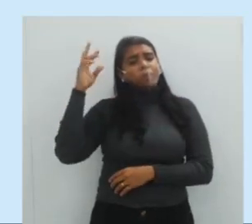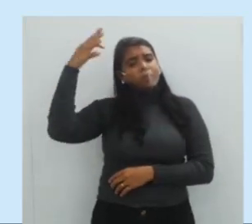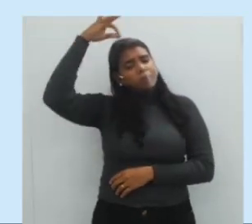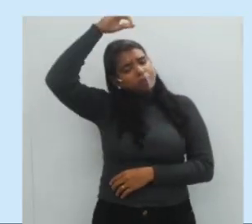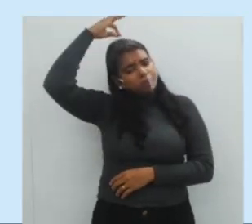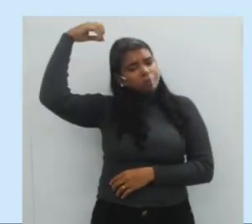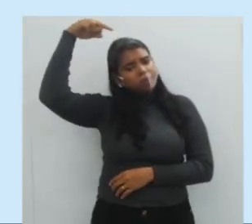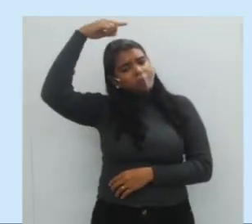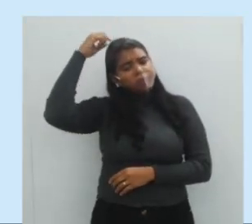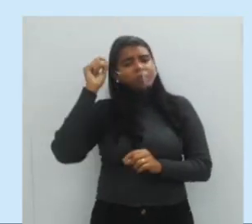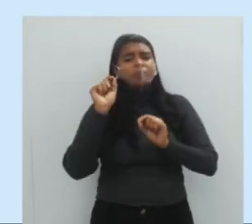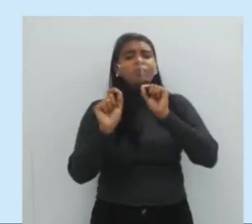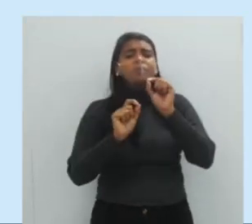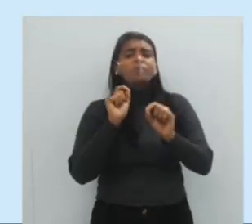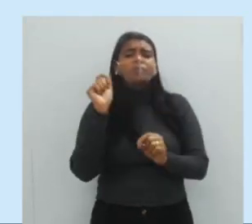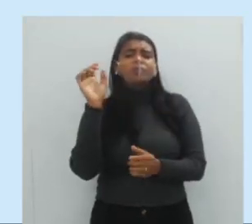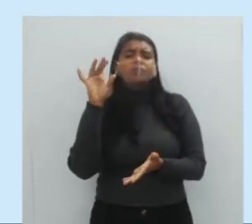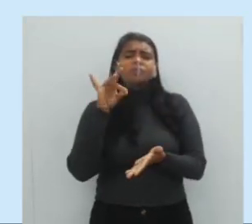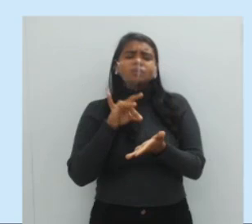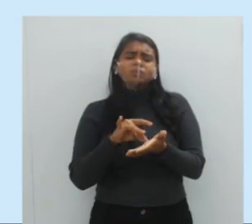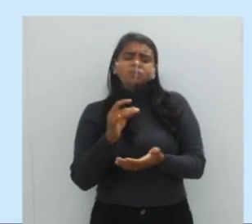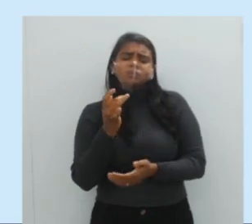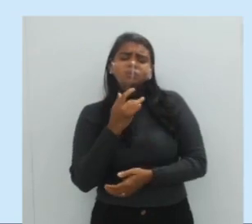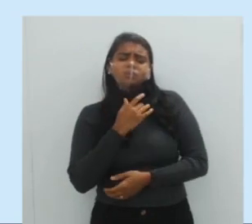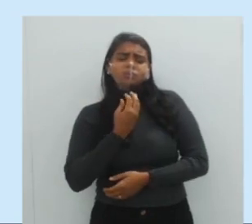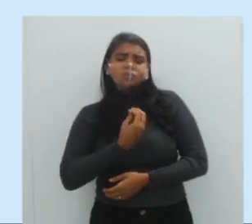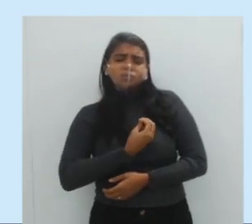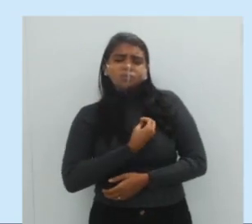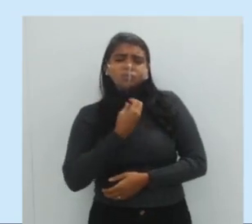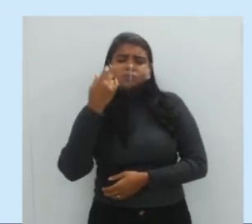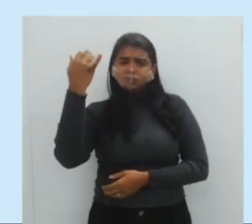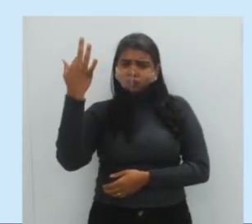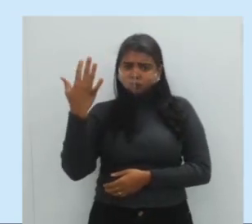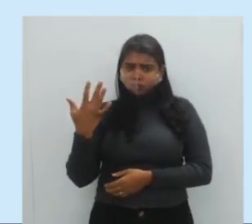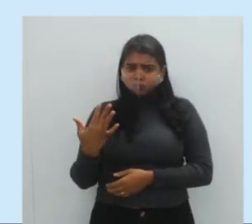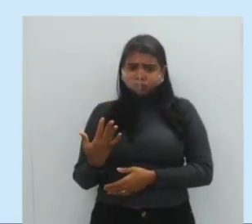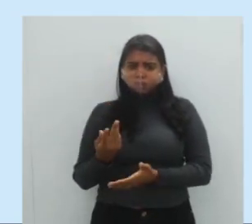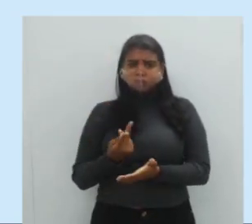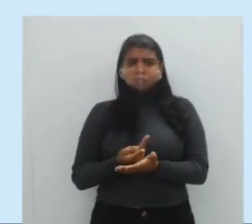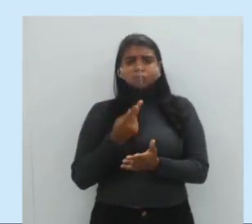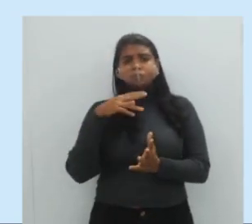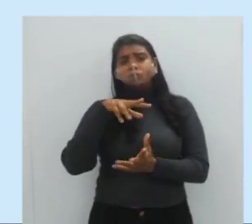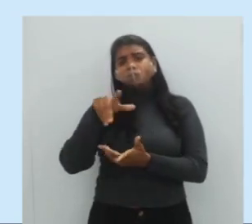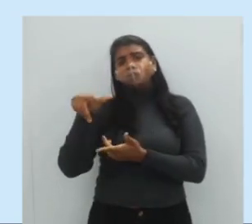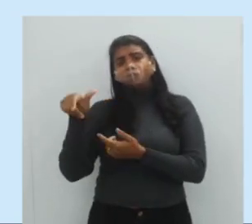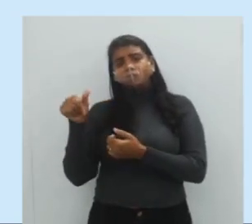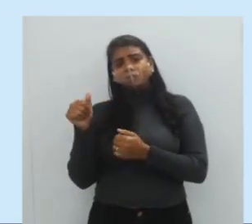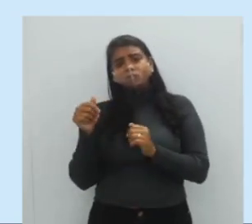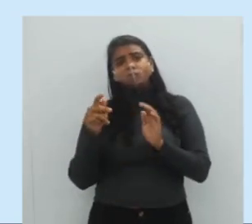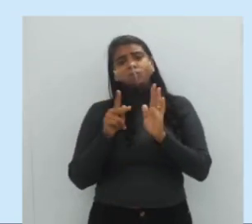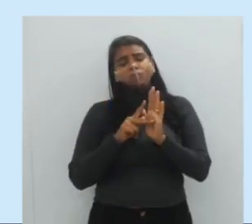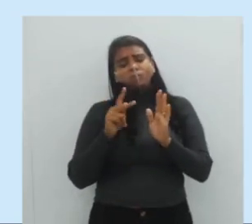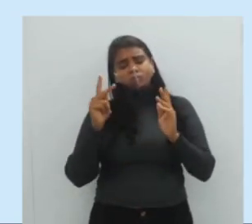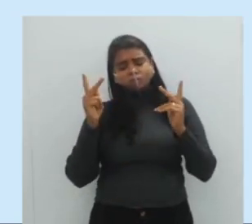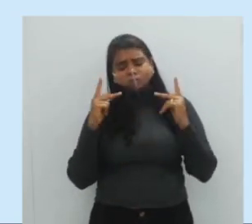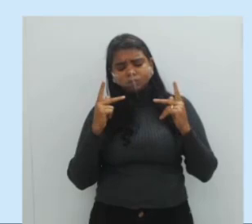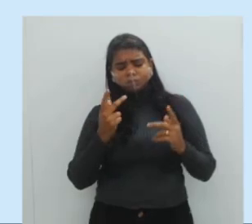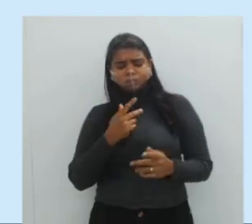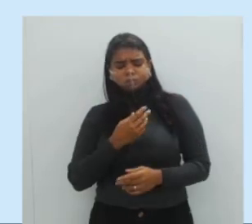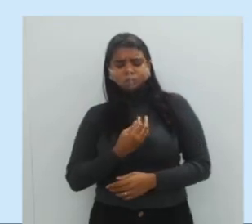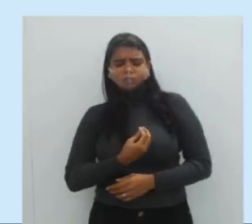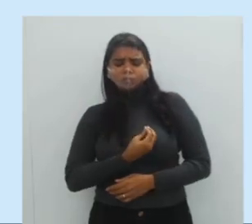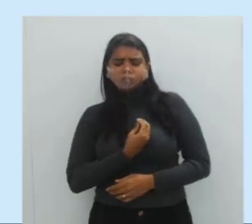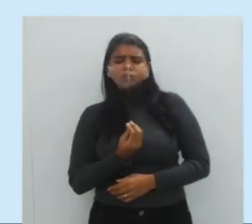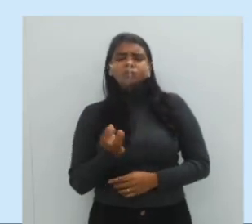sagradas se destinam a quê? A dar um sentido à vida ou a explicar a origem do universo e da nossa própria